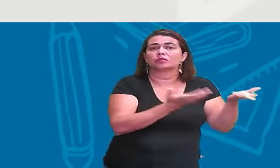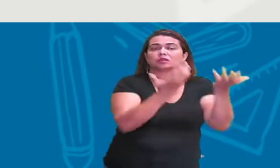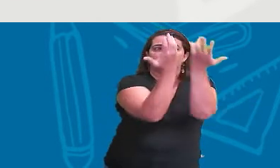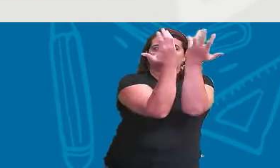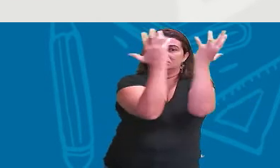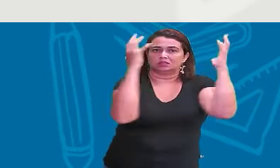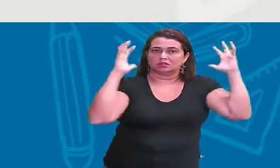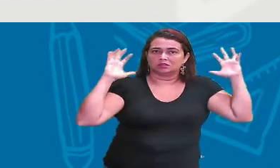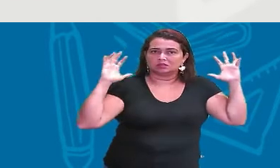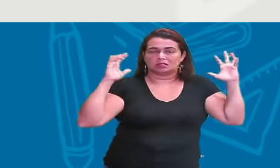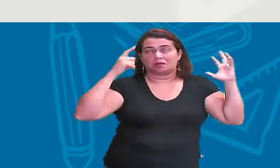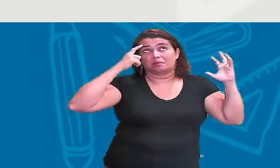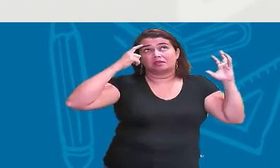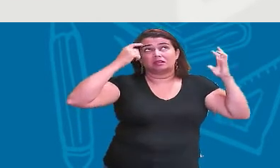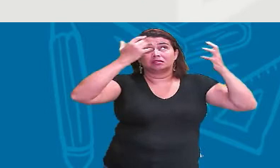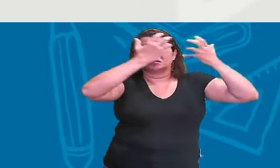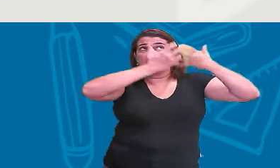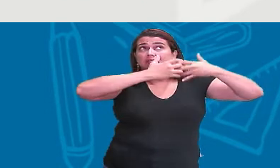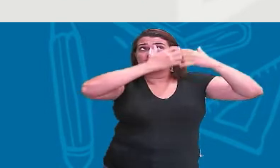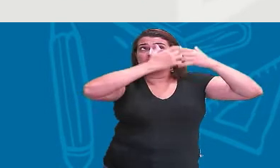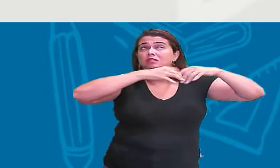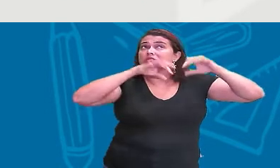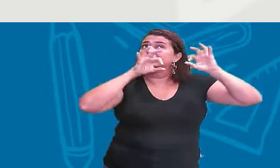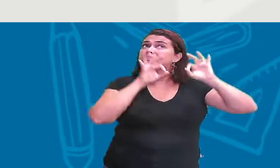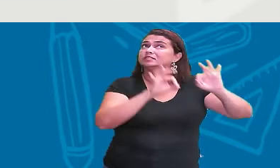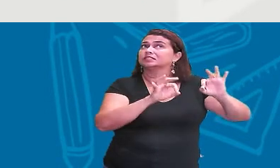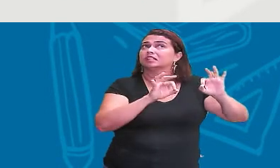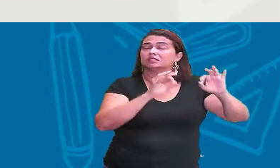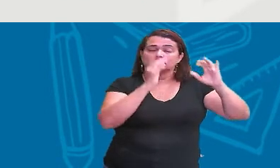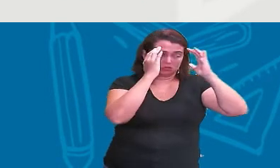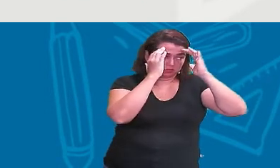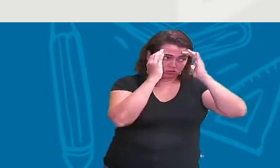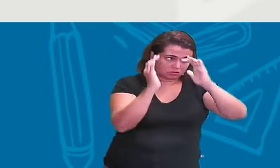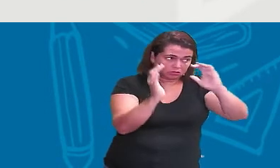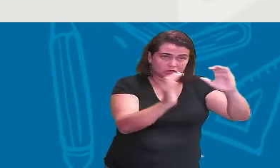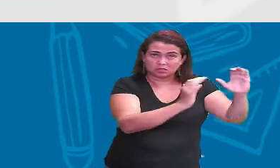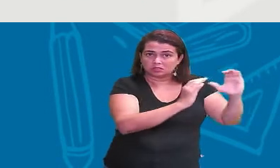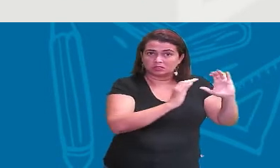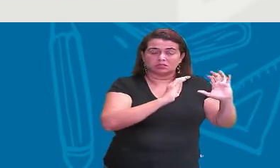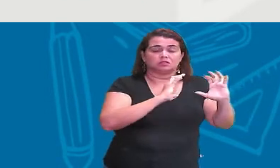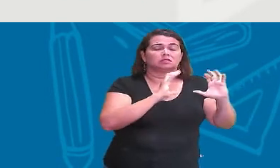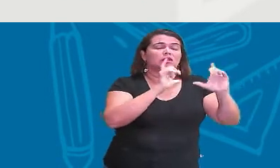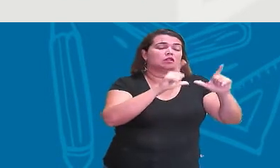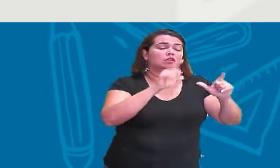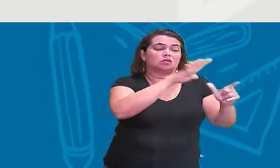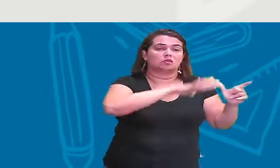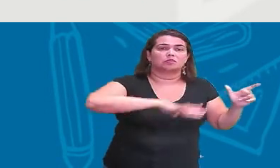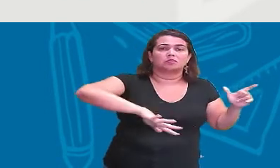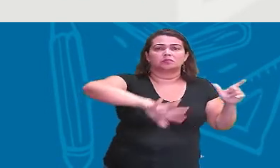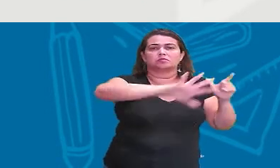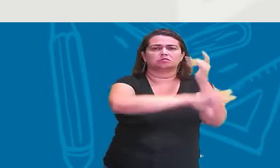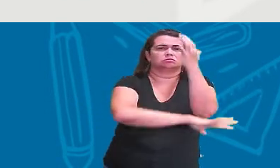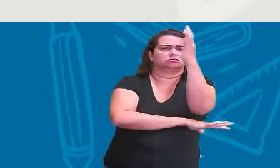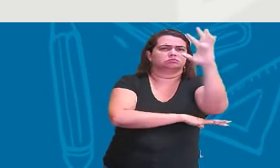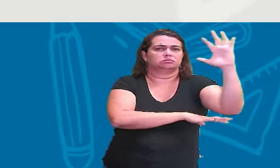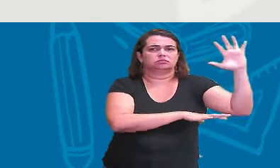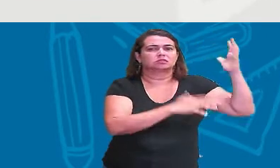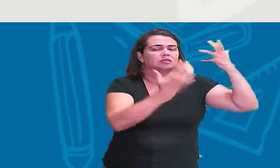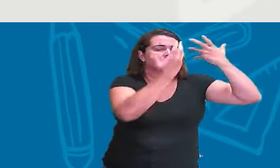pensado, ecologicamente correto, tá certo? Respeitando o meio ambiente, respeitando